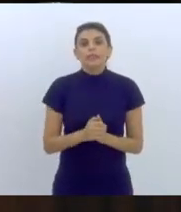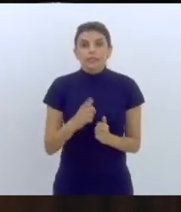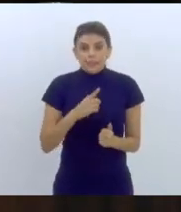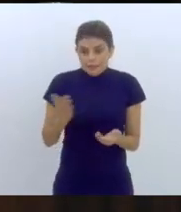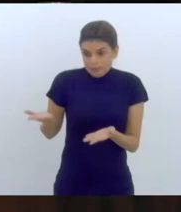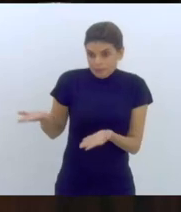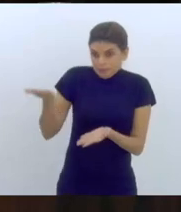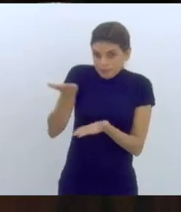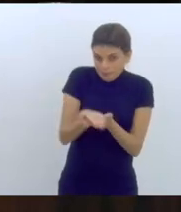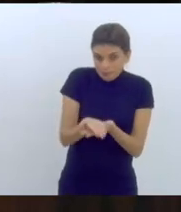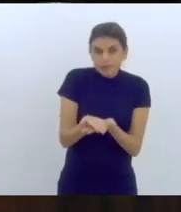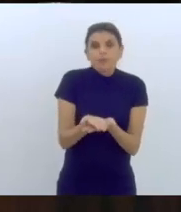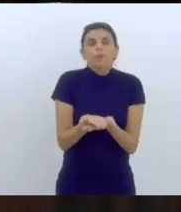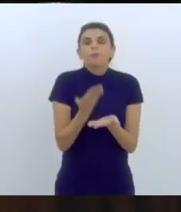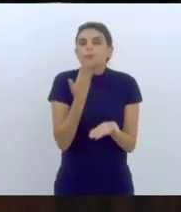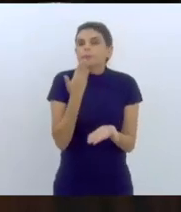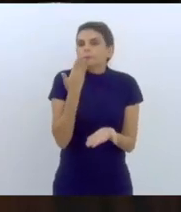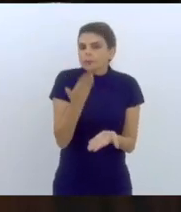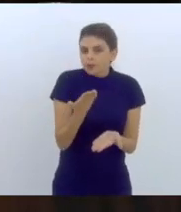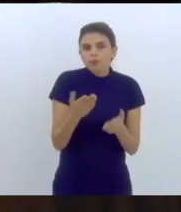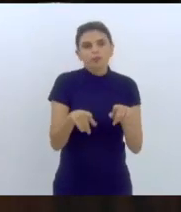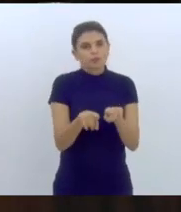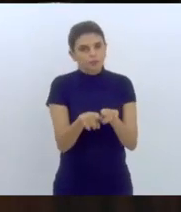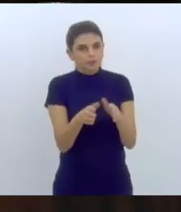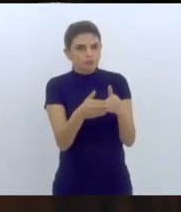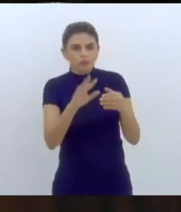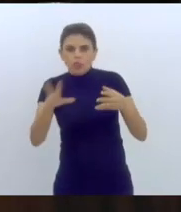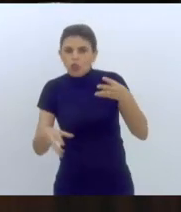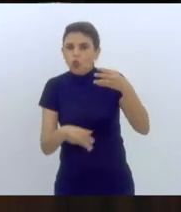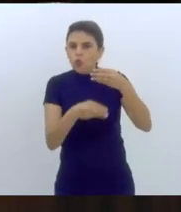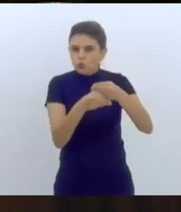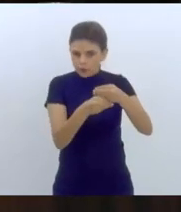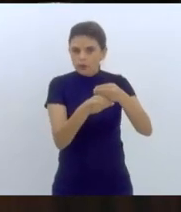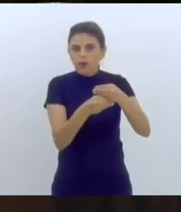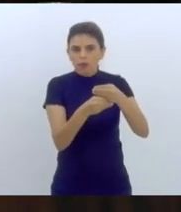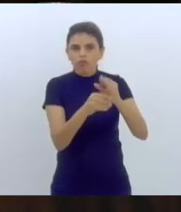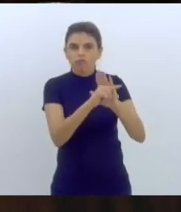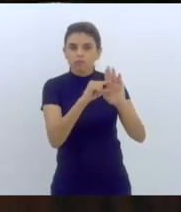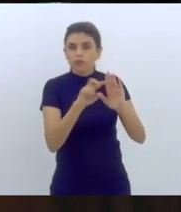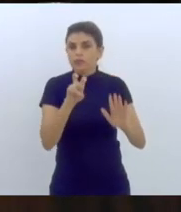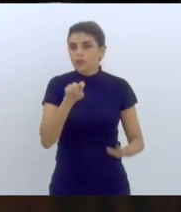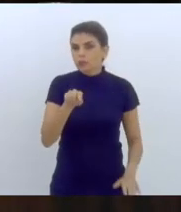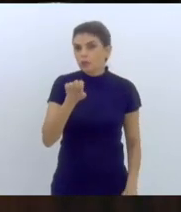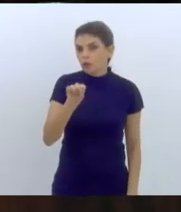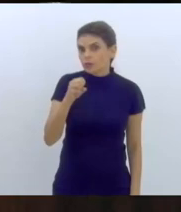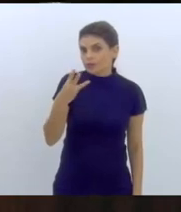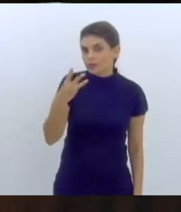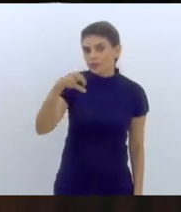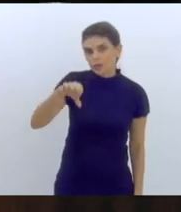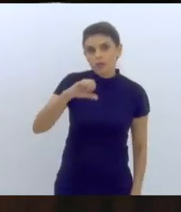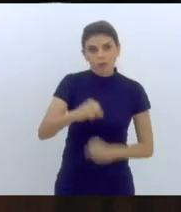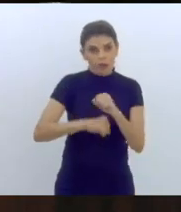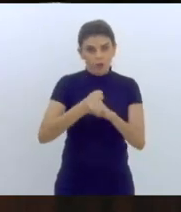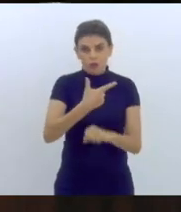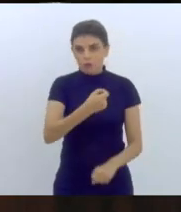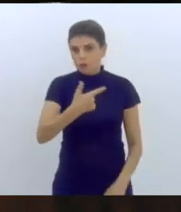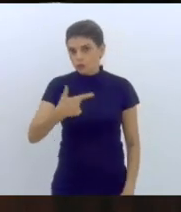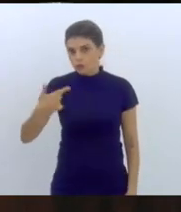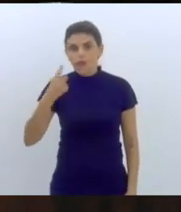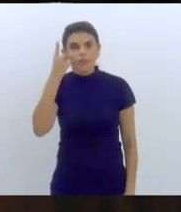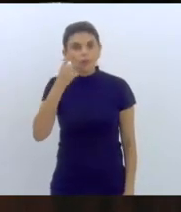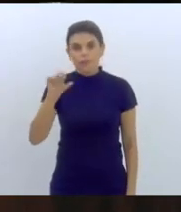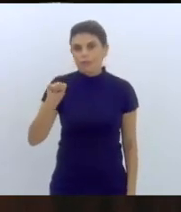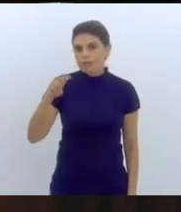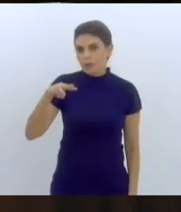mesa o requerimento que requer a inclusão do projeto número 5.839 de 2022, de autoria do